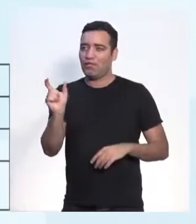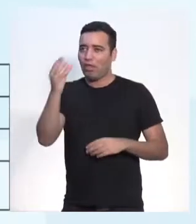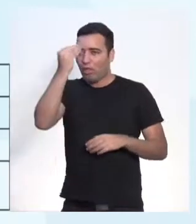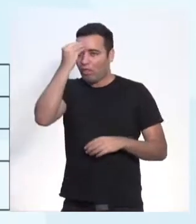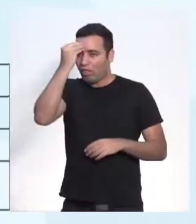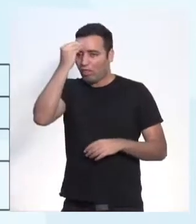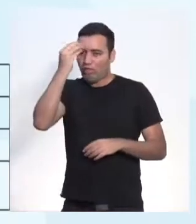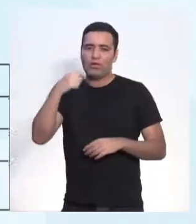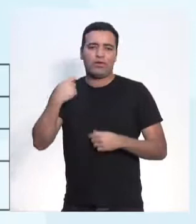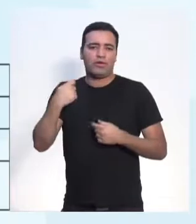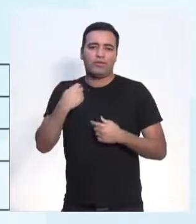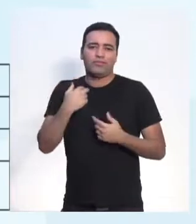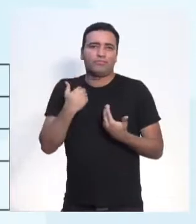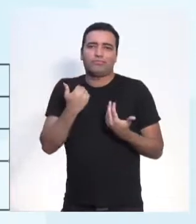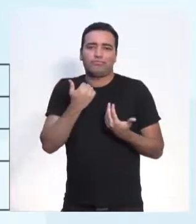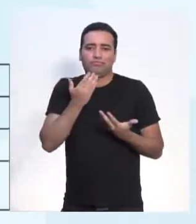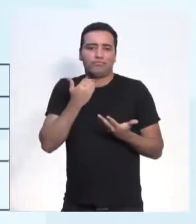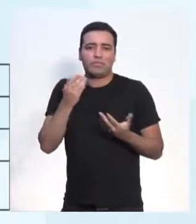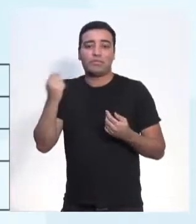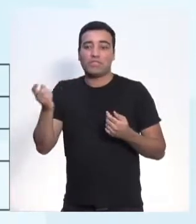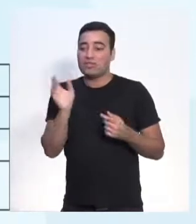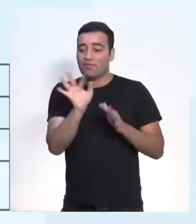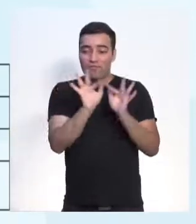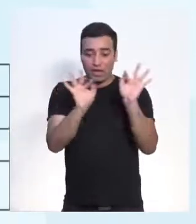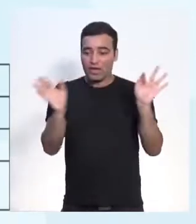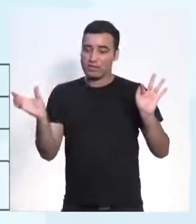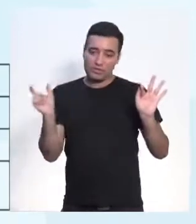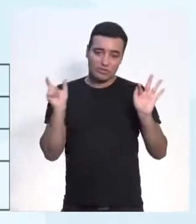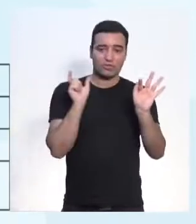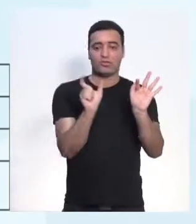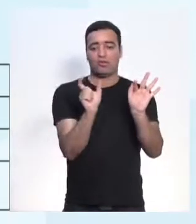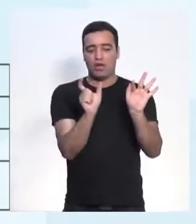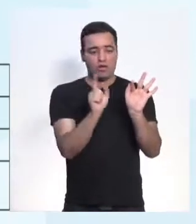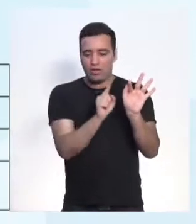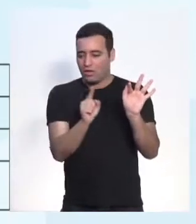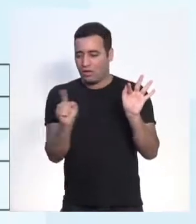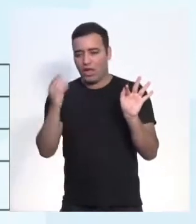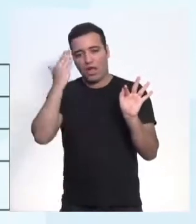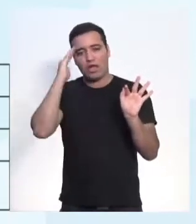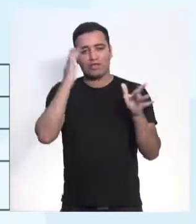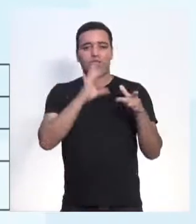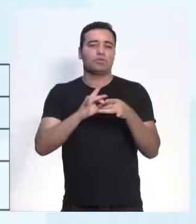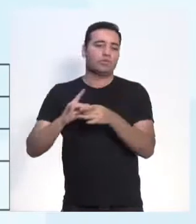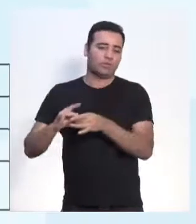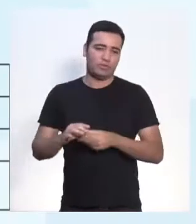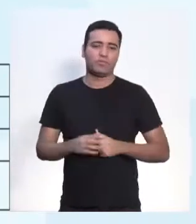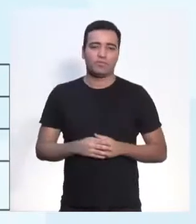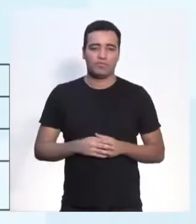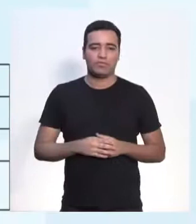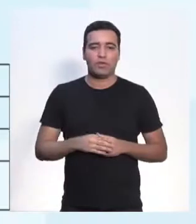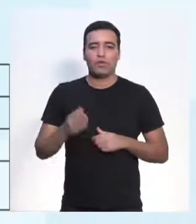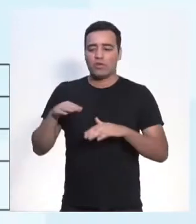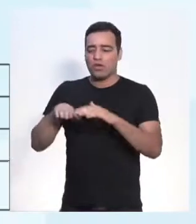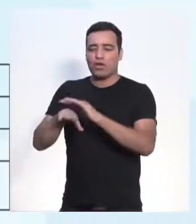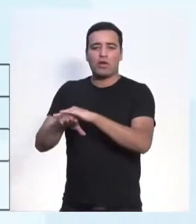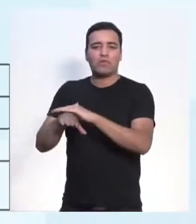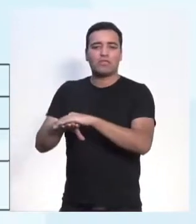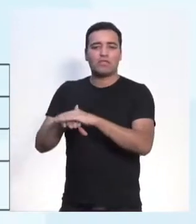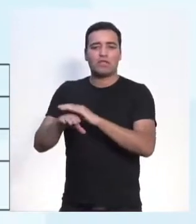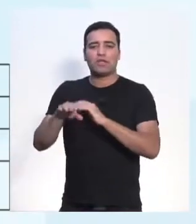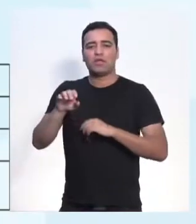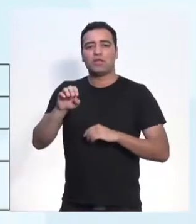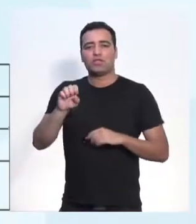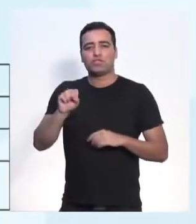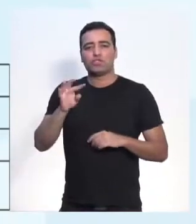palavra. Armazenar, armazenar é store. O passado de armazenar, stored. O past participle